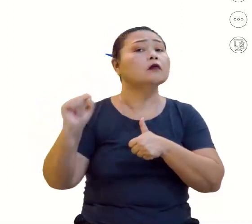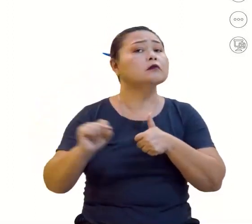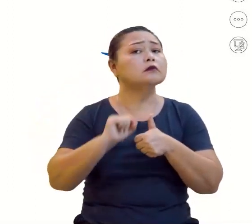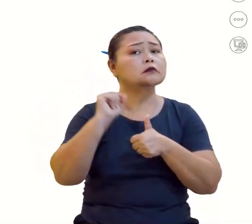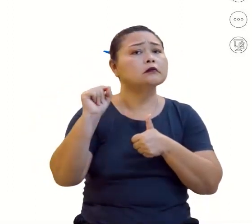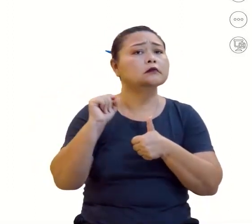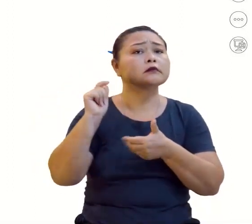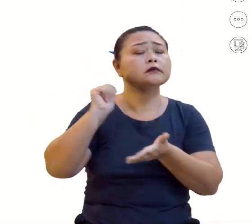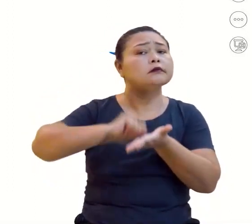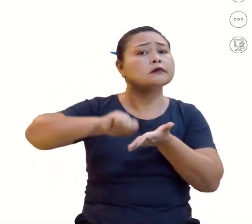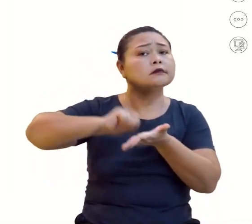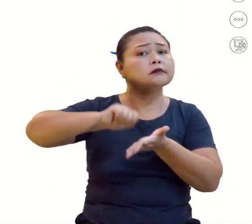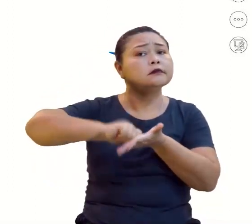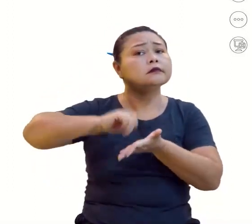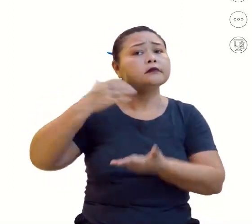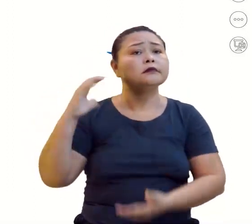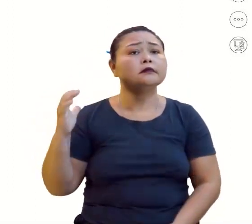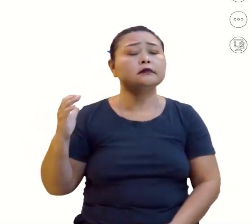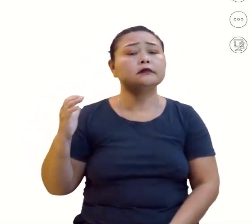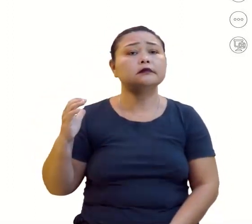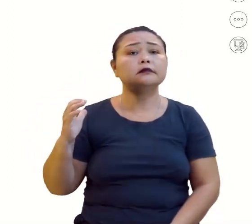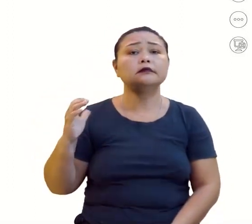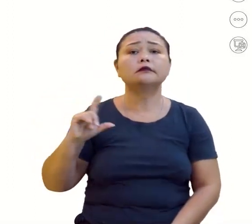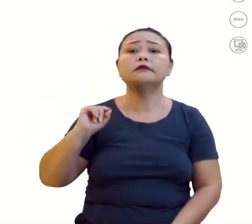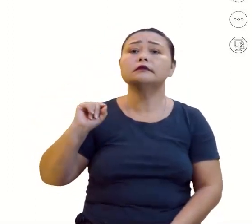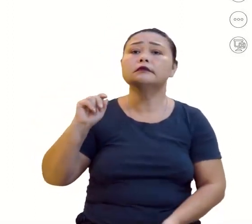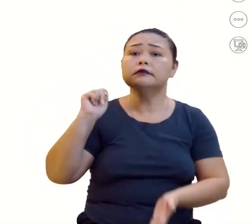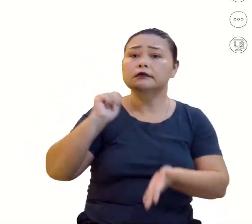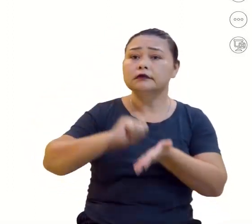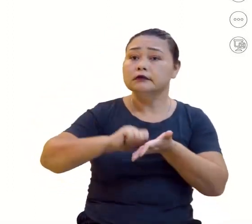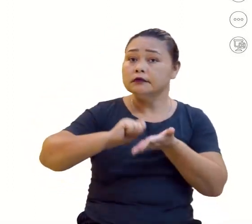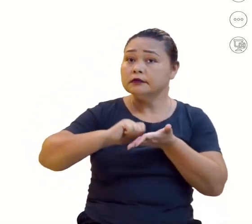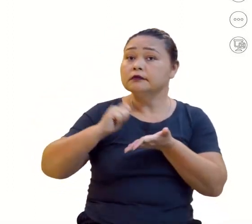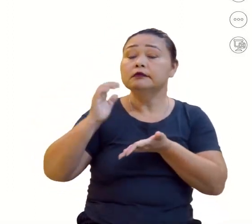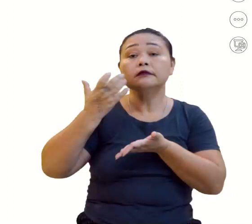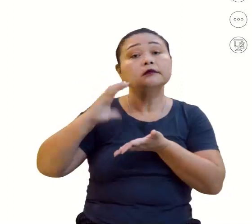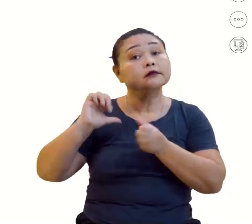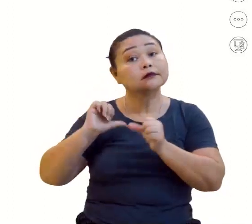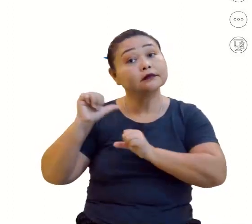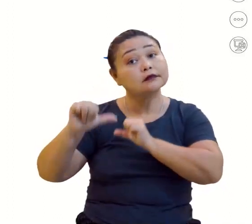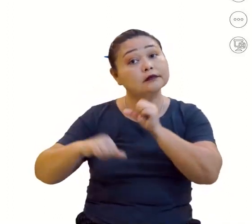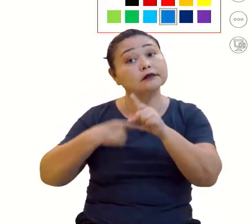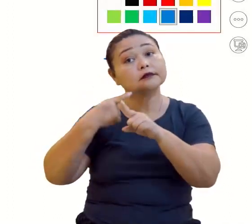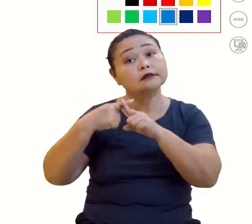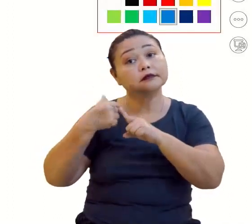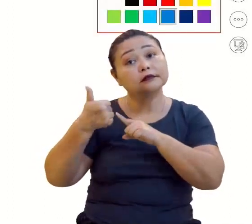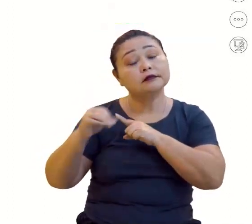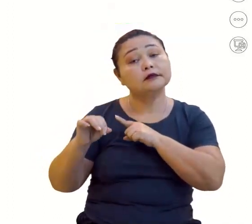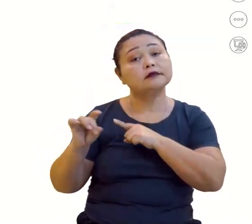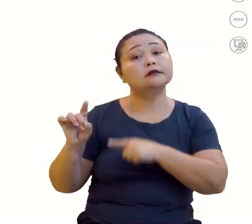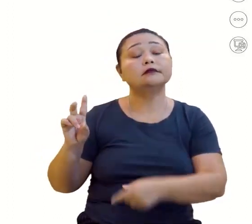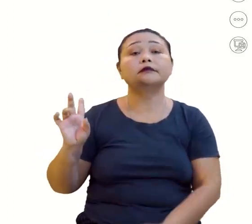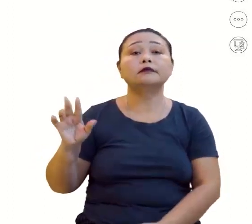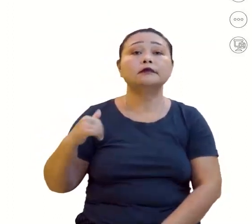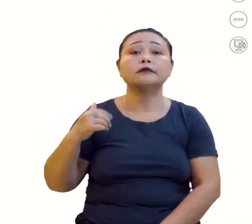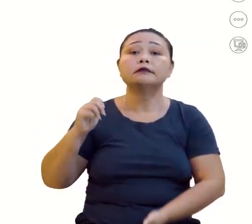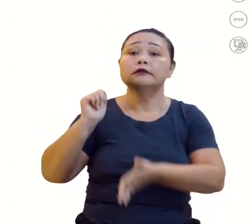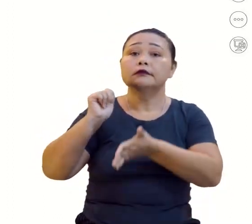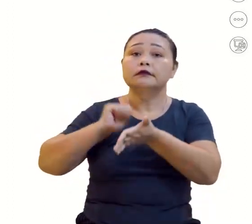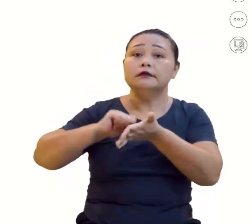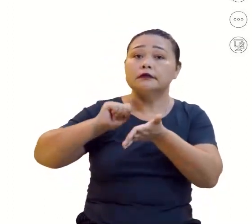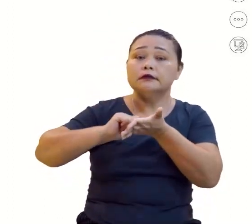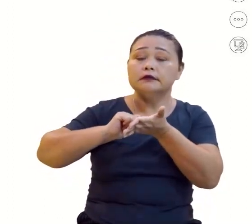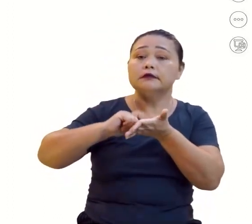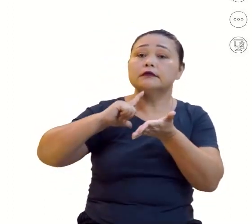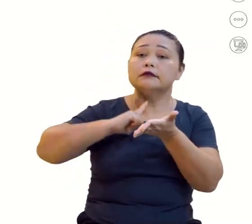essa notação científica, não é? O que é a notação científica. Sim. Então, nós vamos lembrar, a notação científica é aquela notação